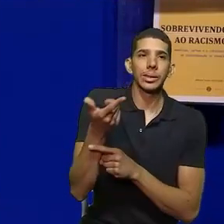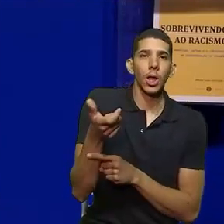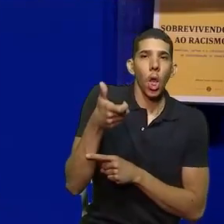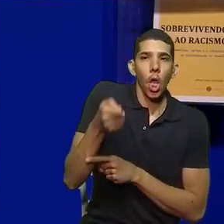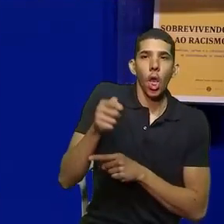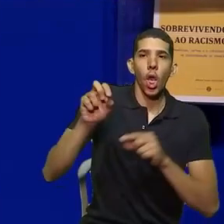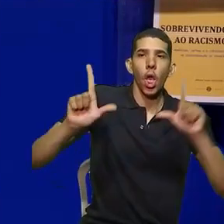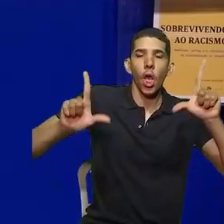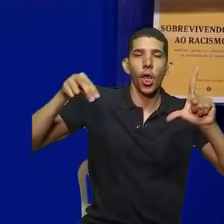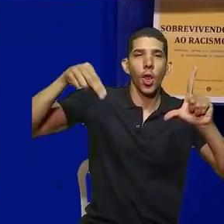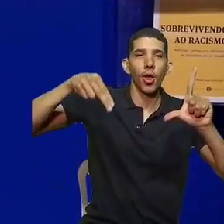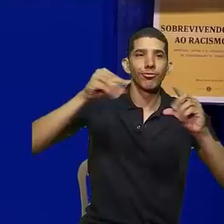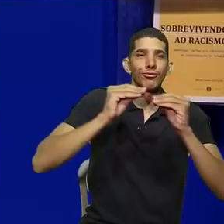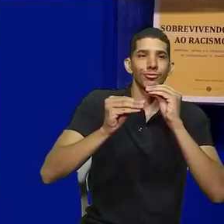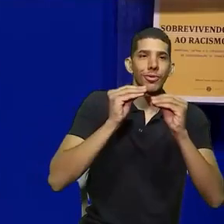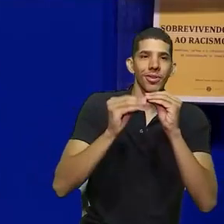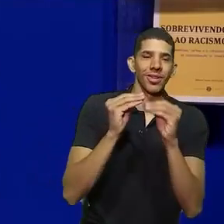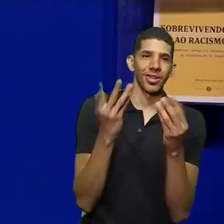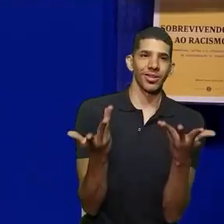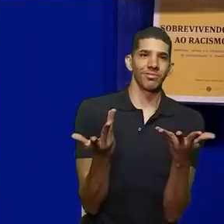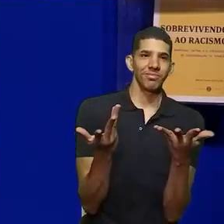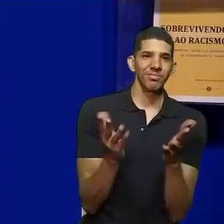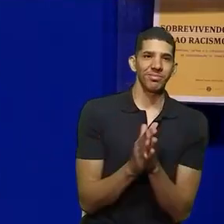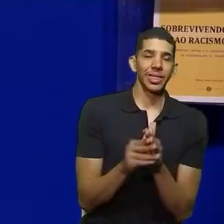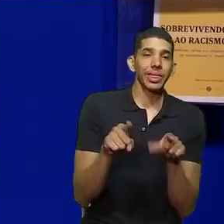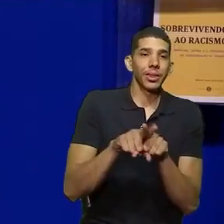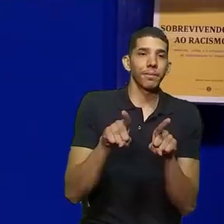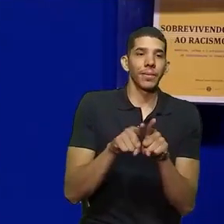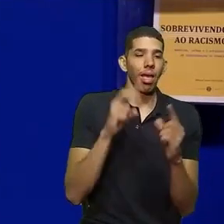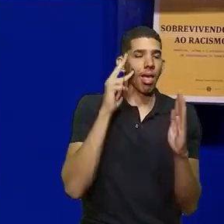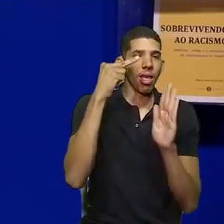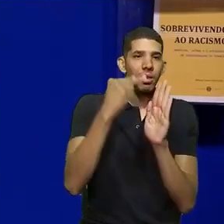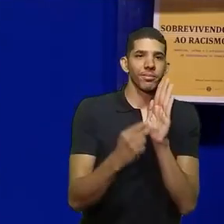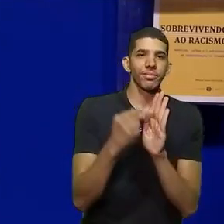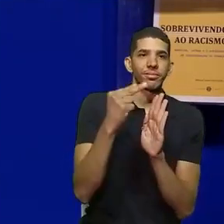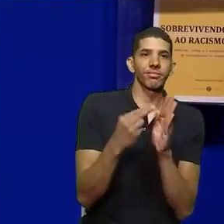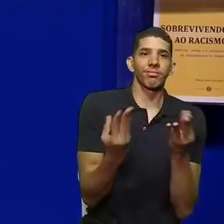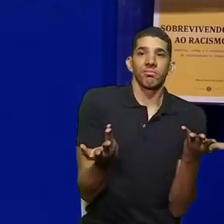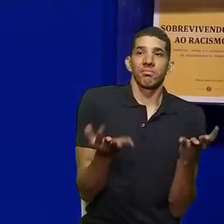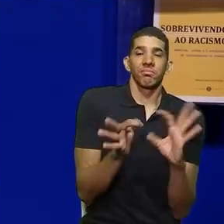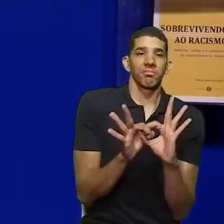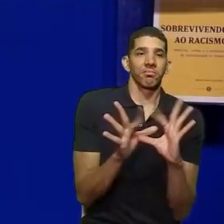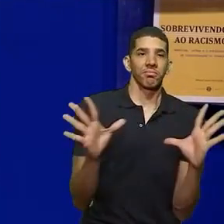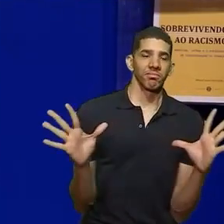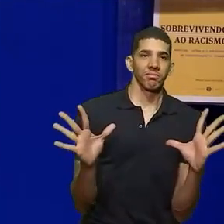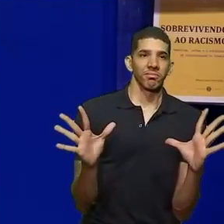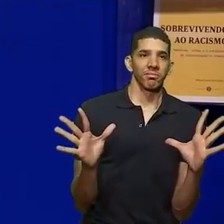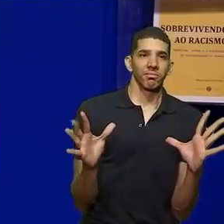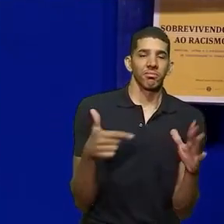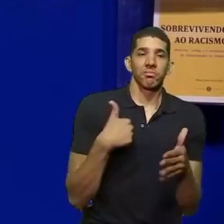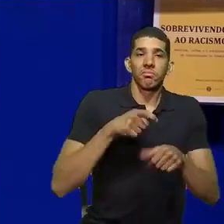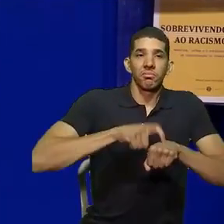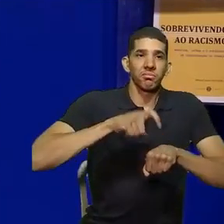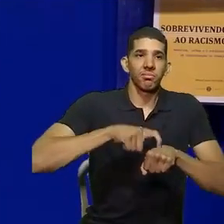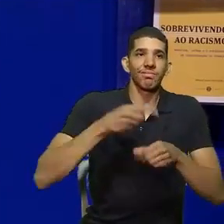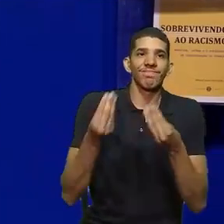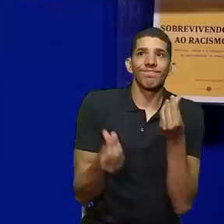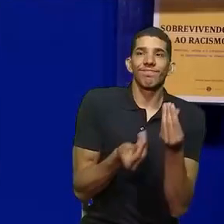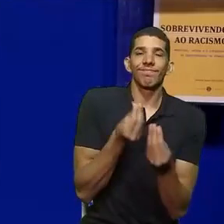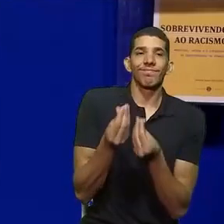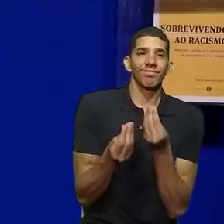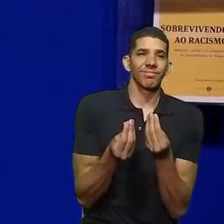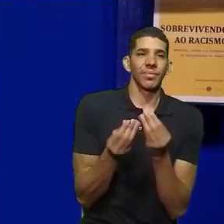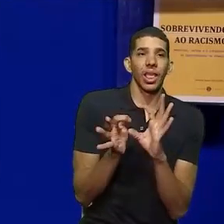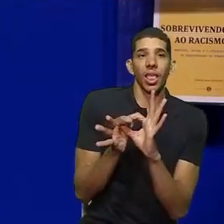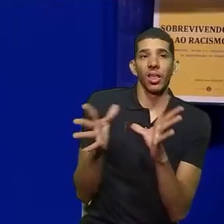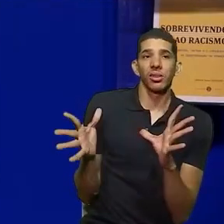novelo e tecido social, mas que também pode ser lida como contos autônomos. A gente pode ler ele de uma maneira linear, como